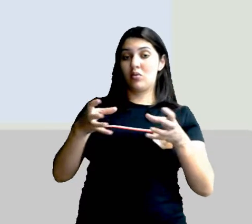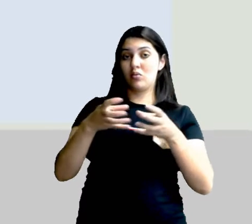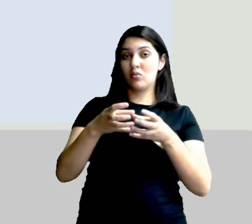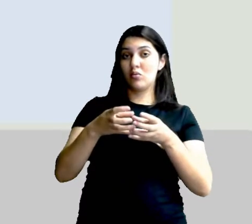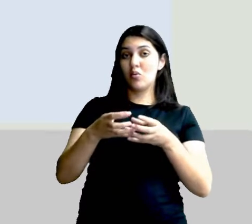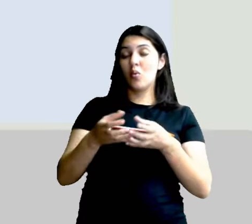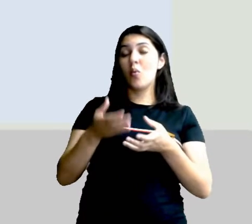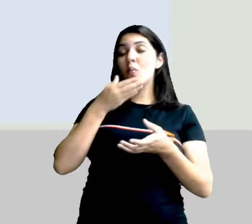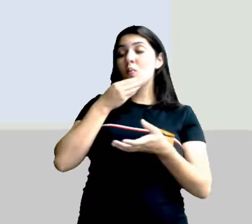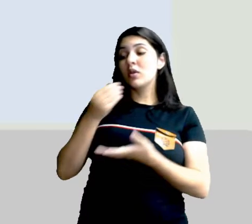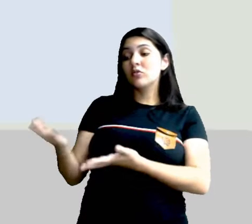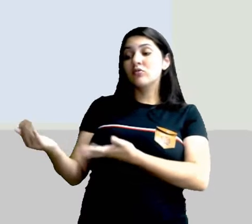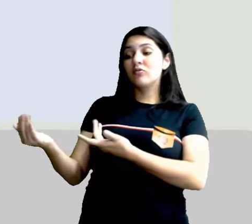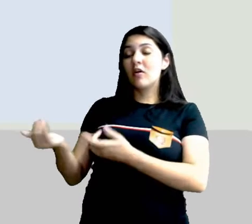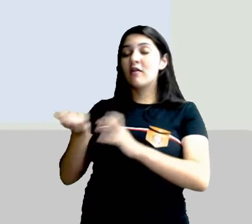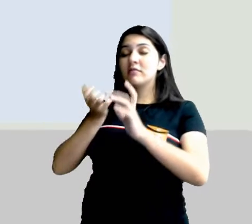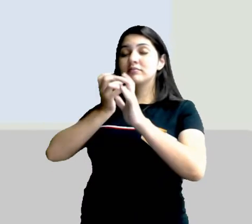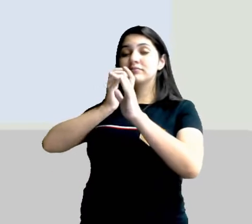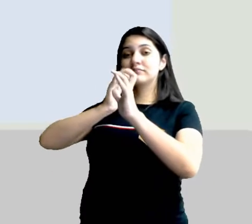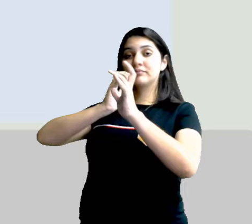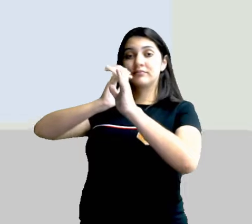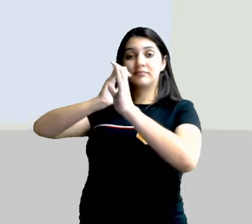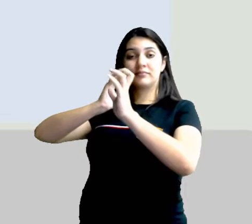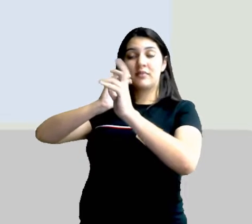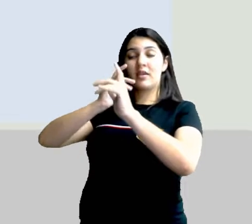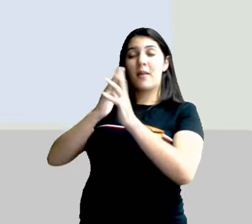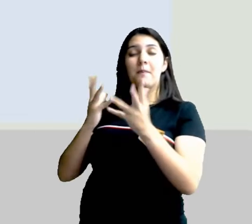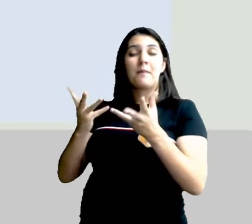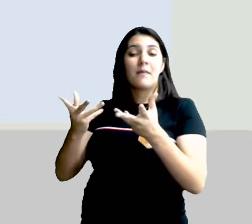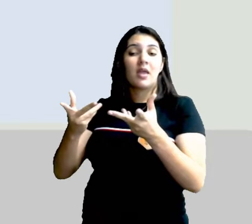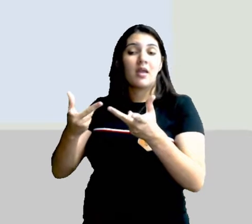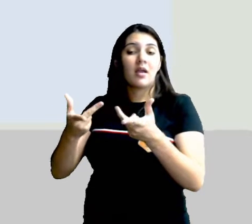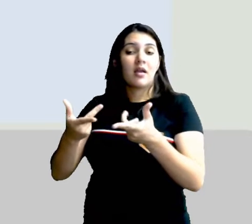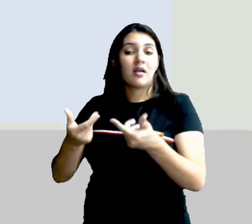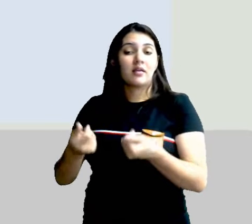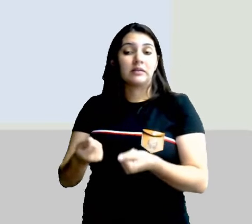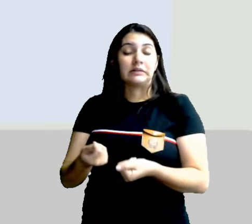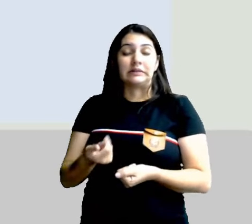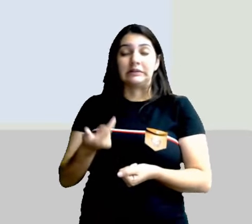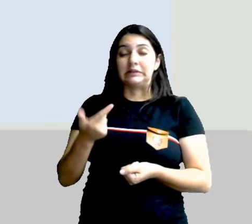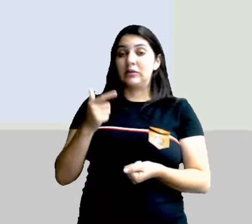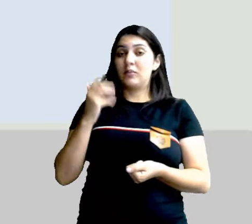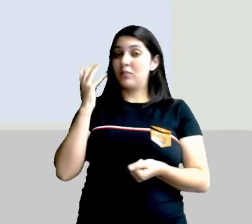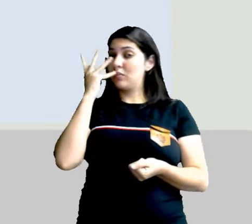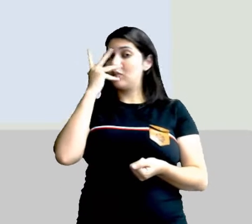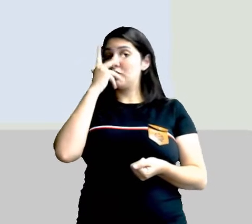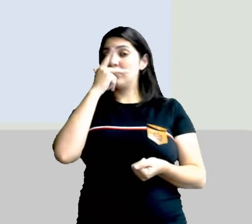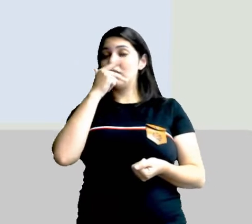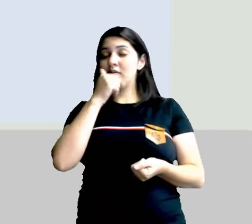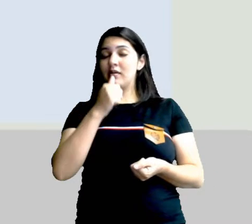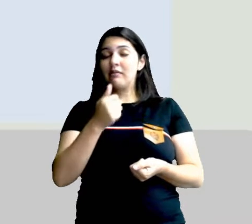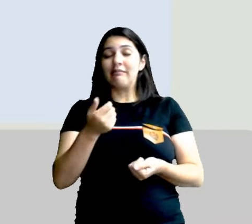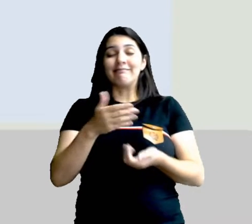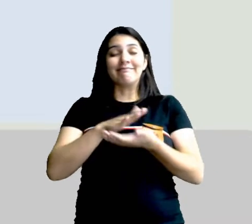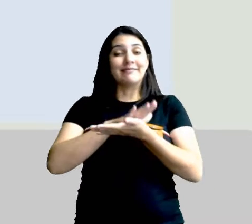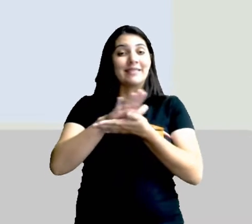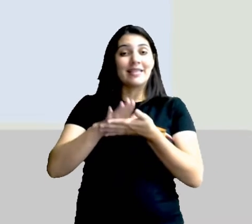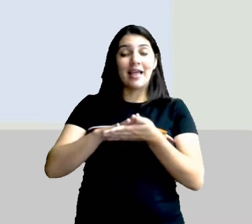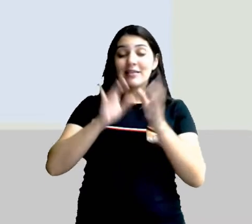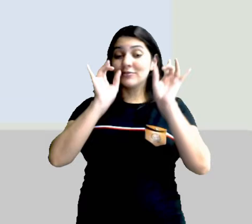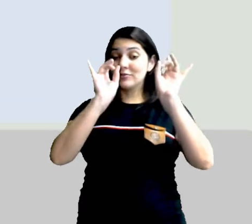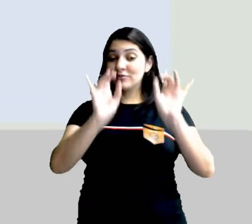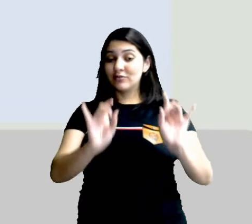que tocava maravilhosamente flauta. Não era bonito e não tinha nada de